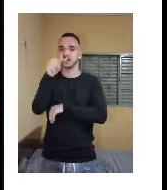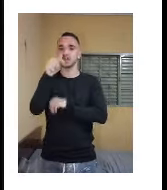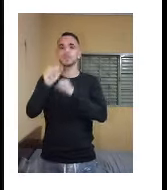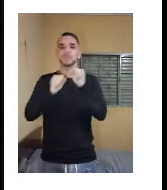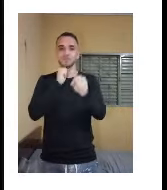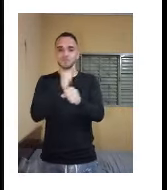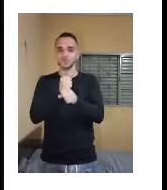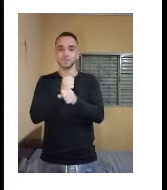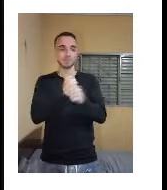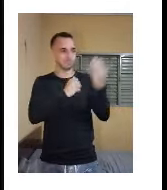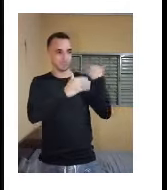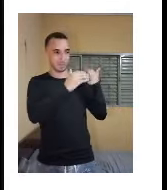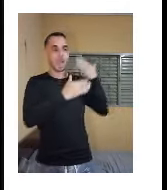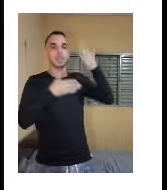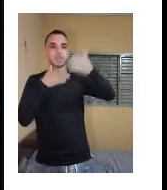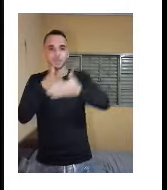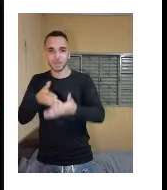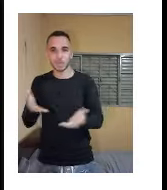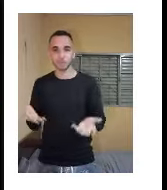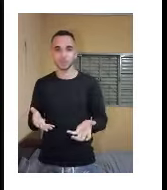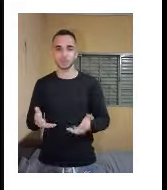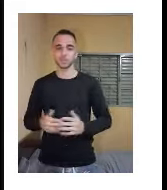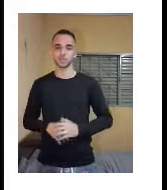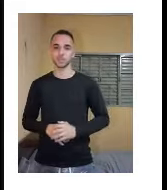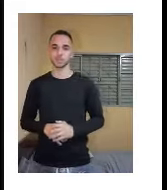uma evidência bastante